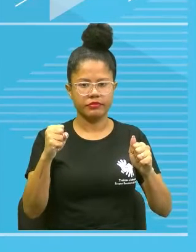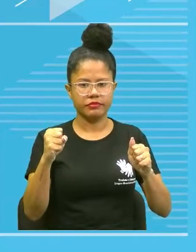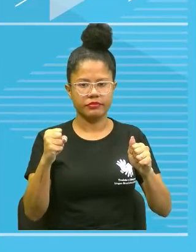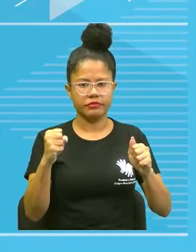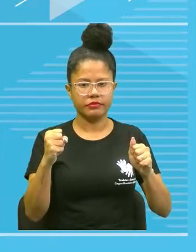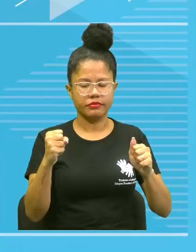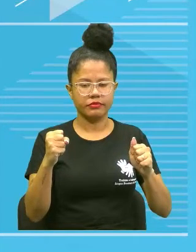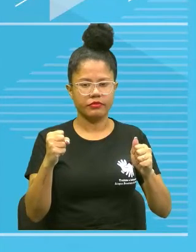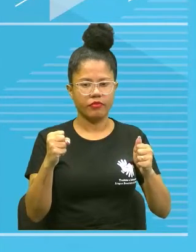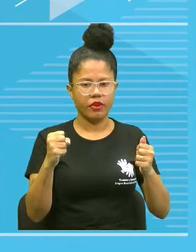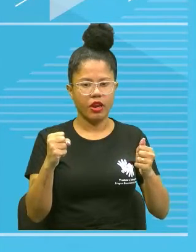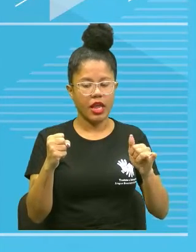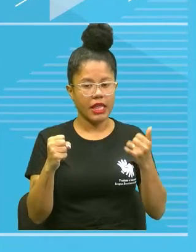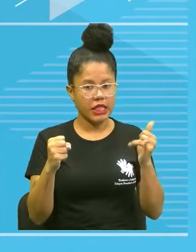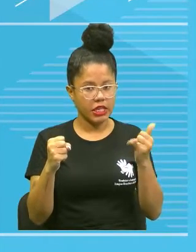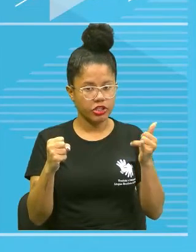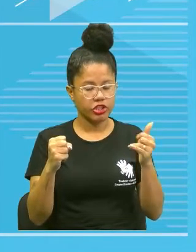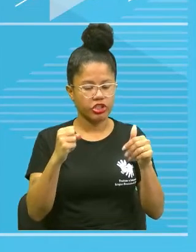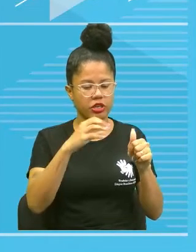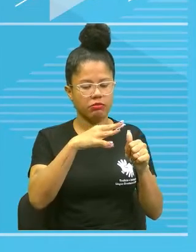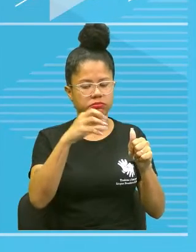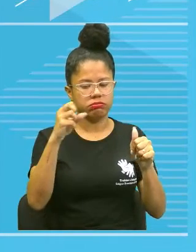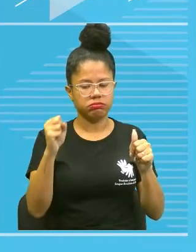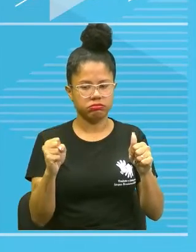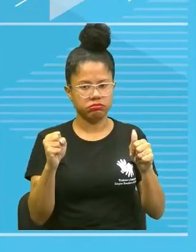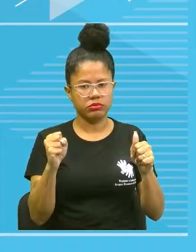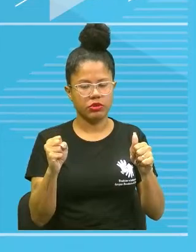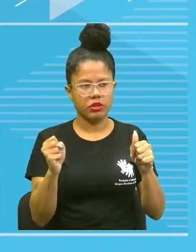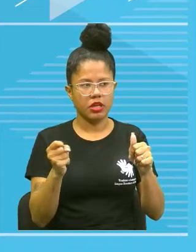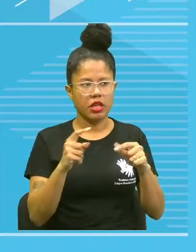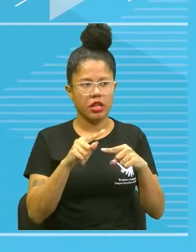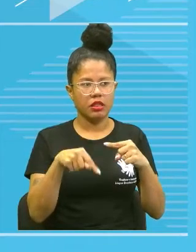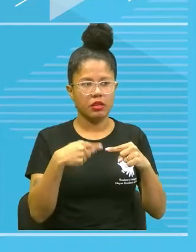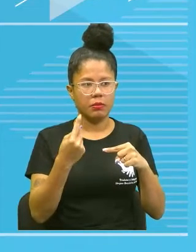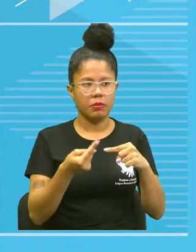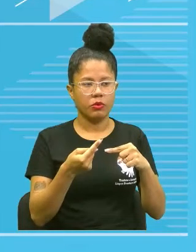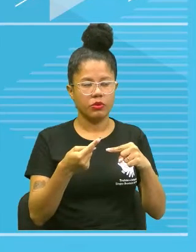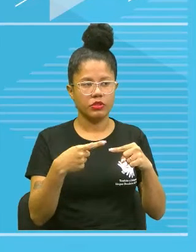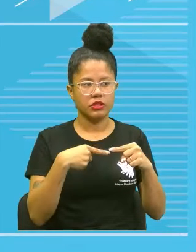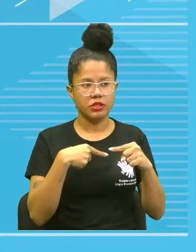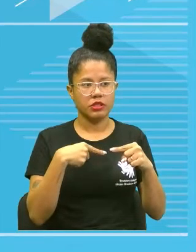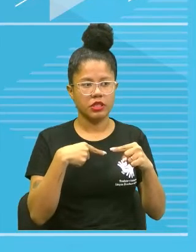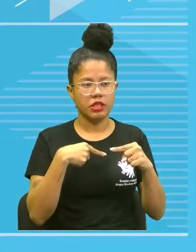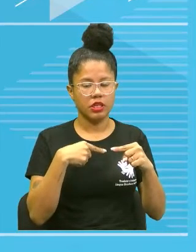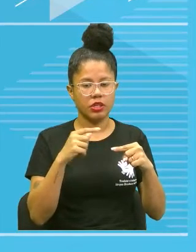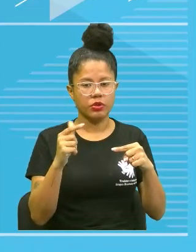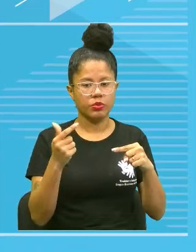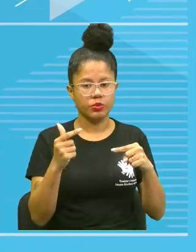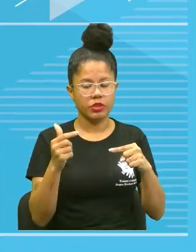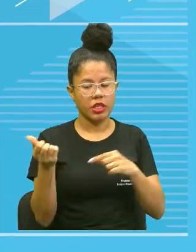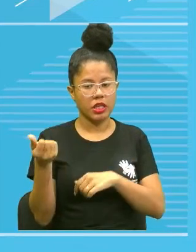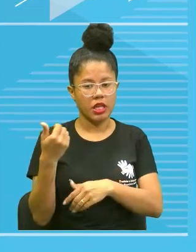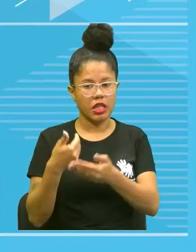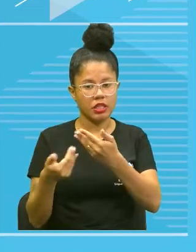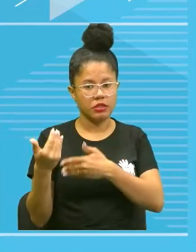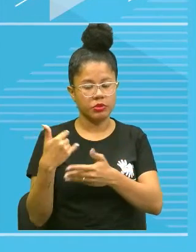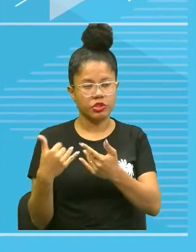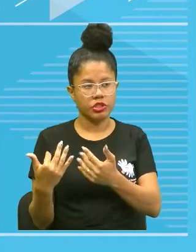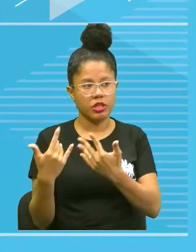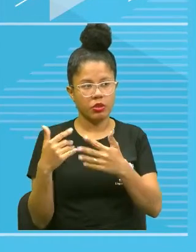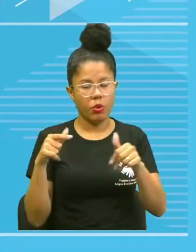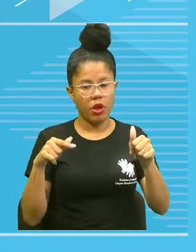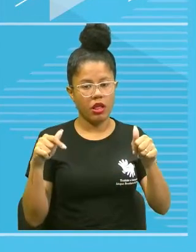o gráfico sofre uma transformação adiabática muito forte, sem troca de calor com o meio. Ele se